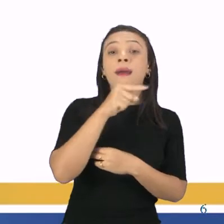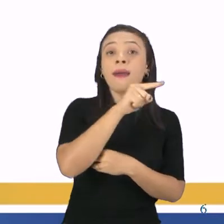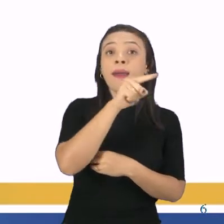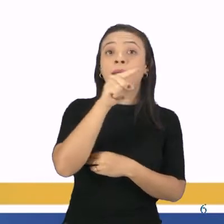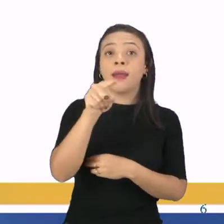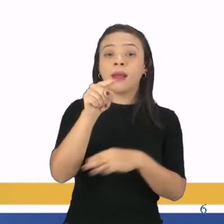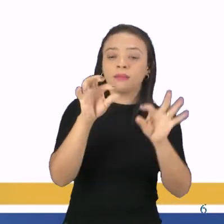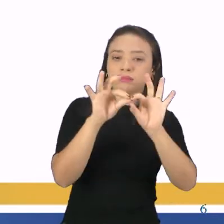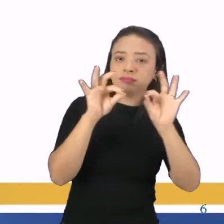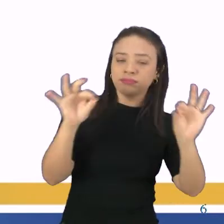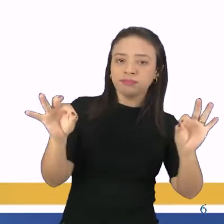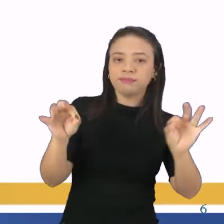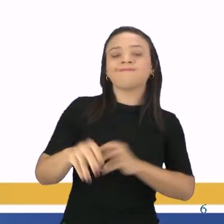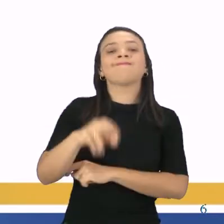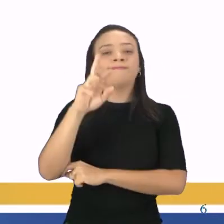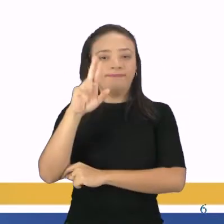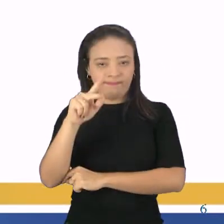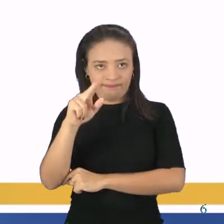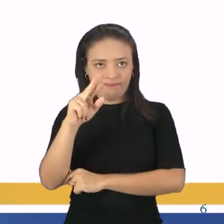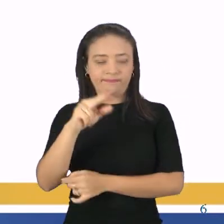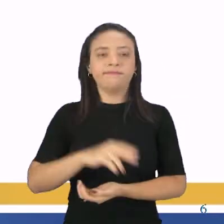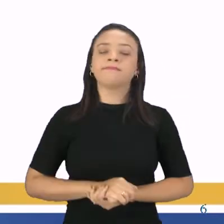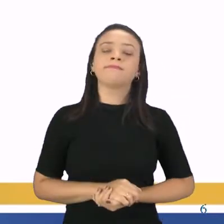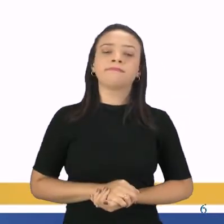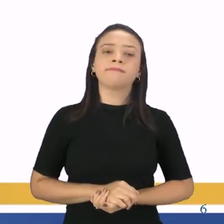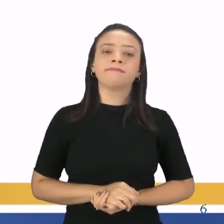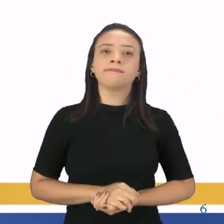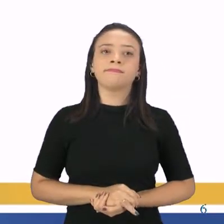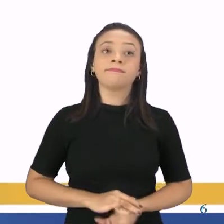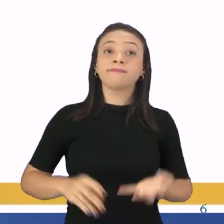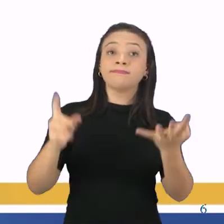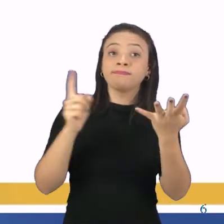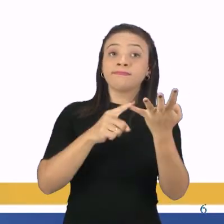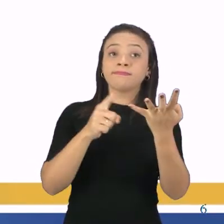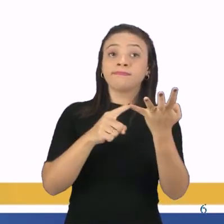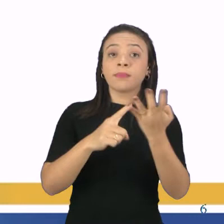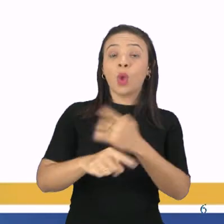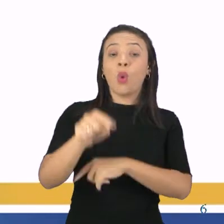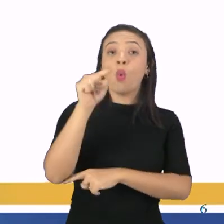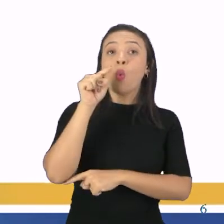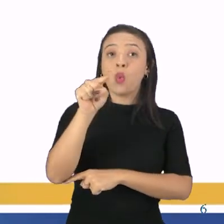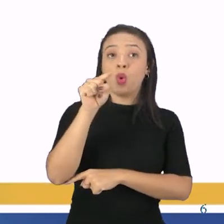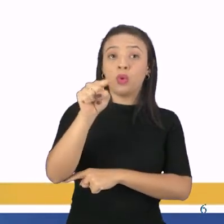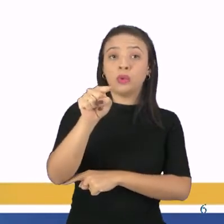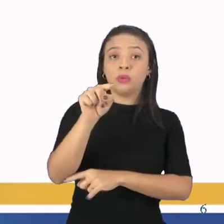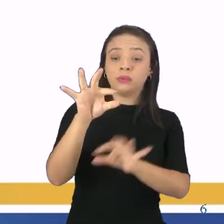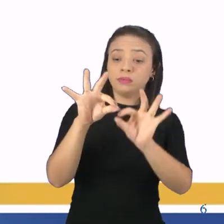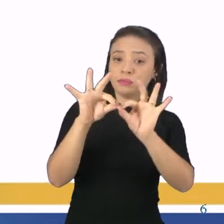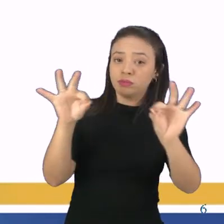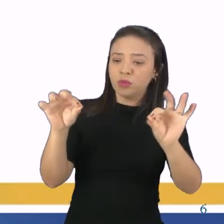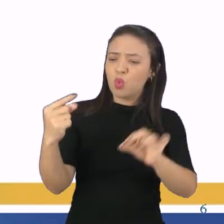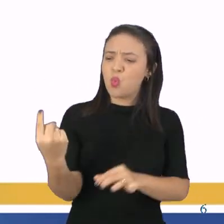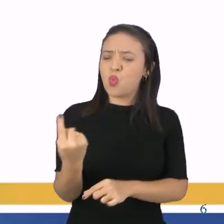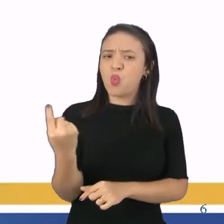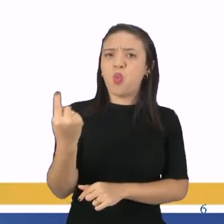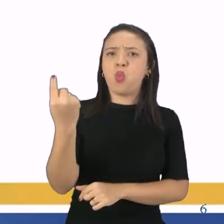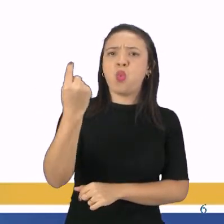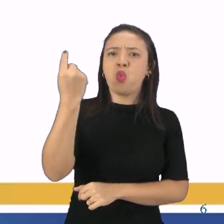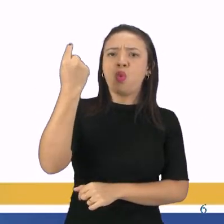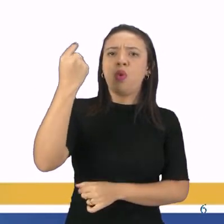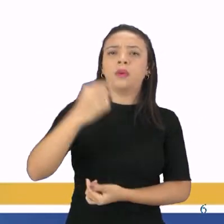espaço, brothers. Eles, irmãos. E na número 4, you, tall.